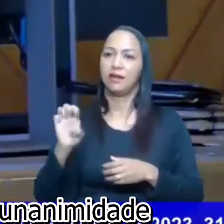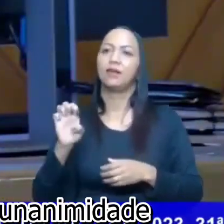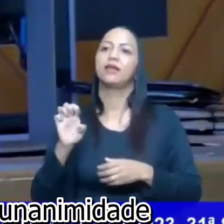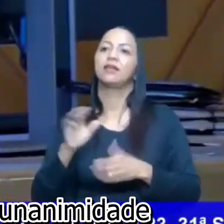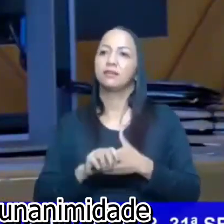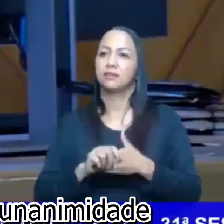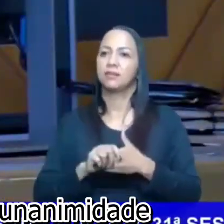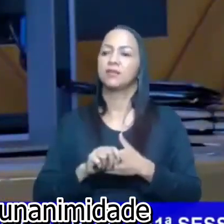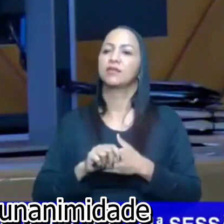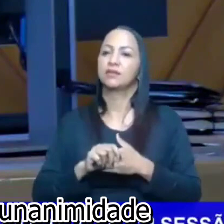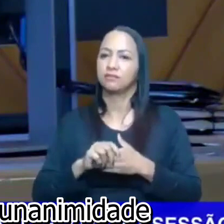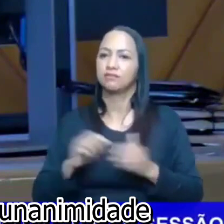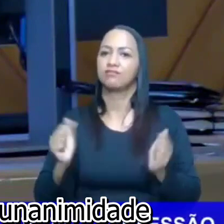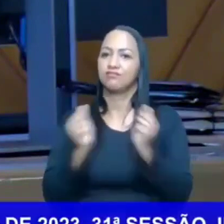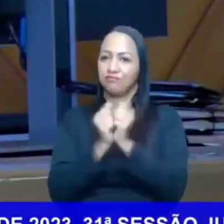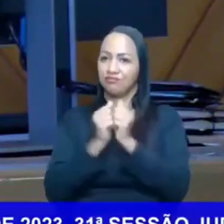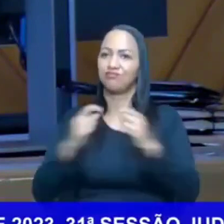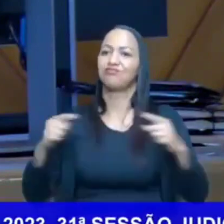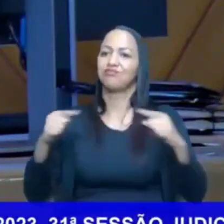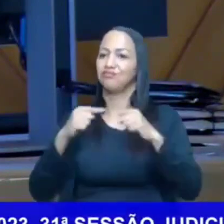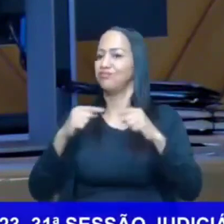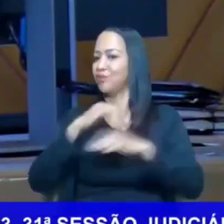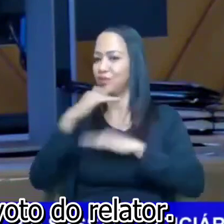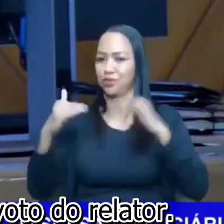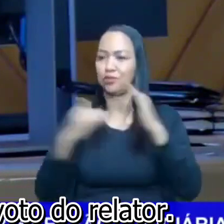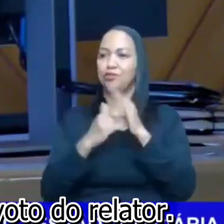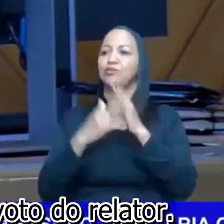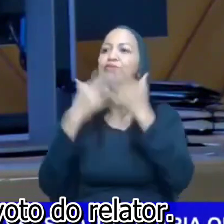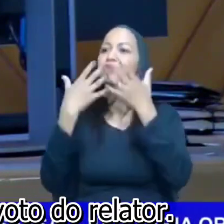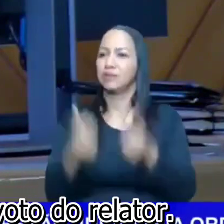em sua mesa, à unanimidade, desembargador Carmo Antônio,